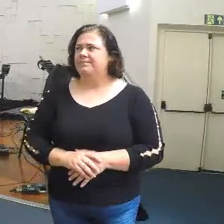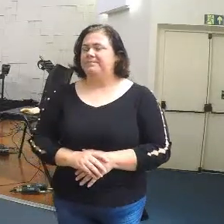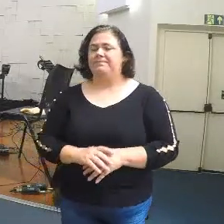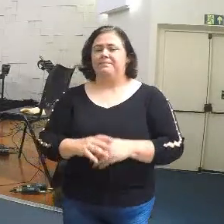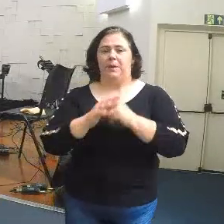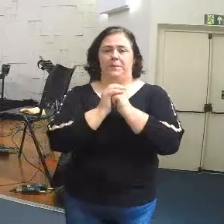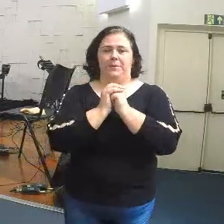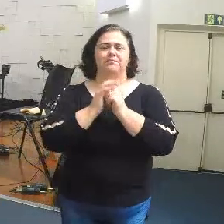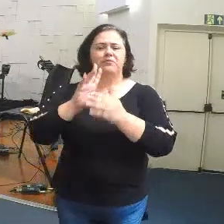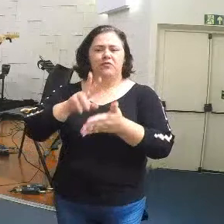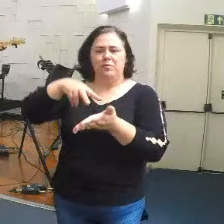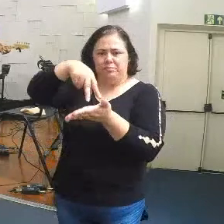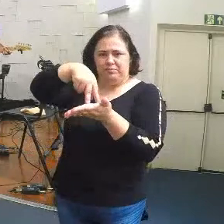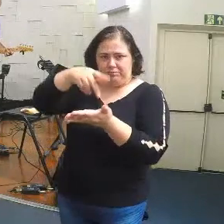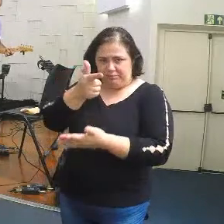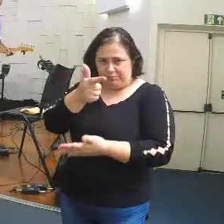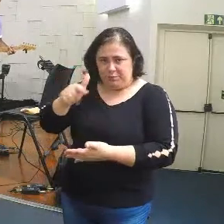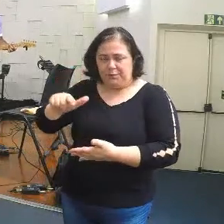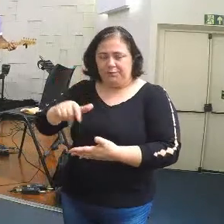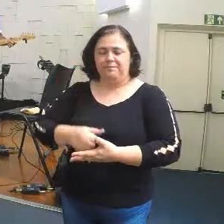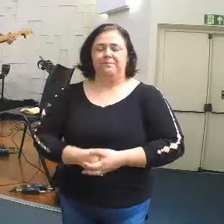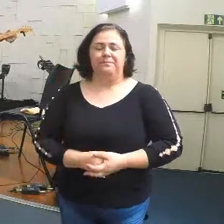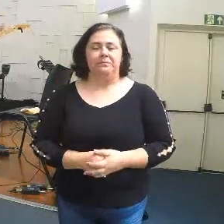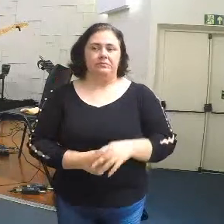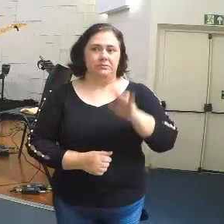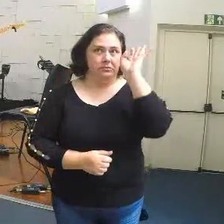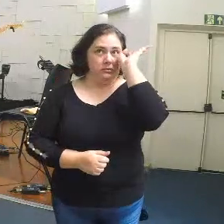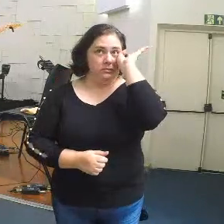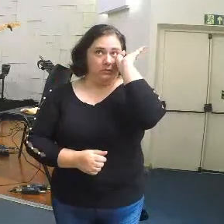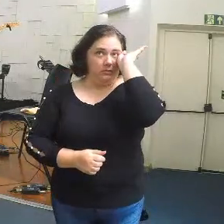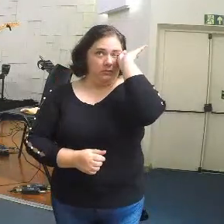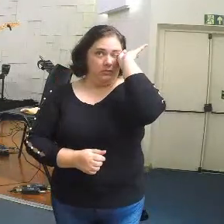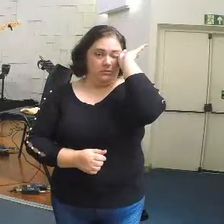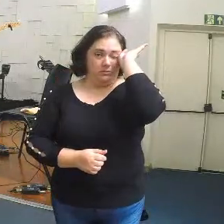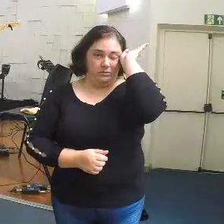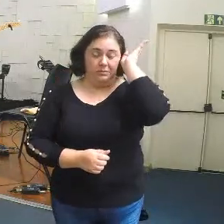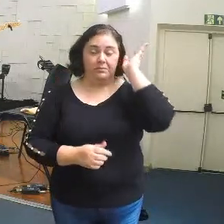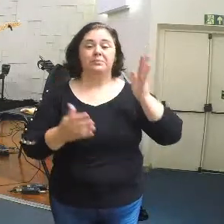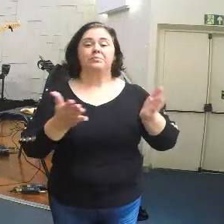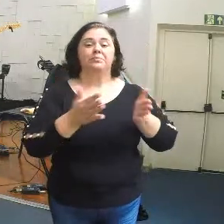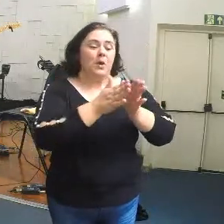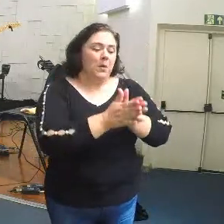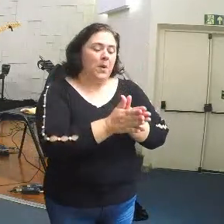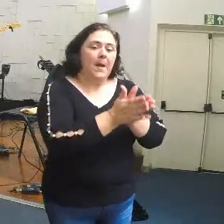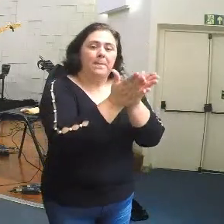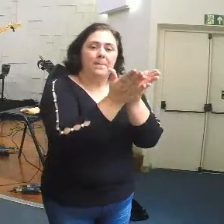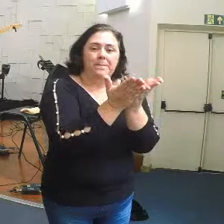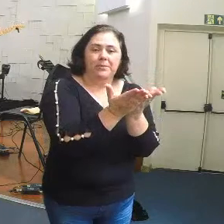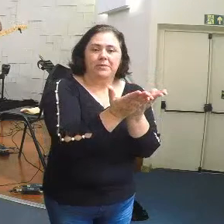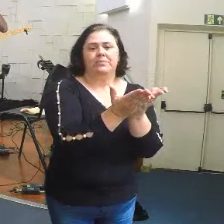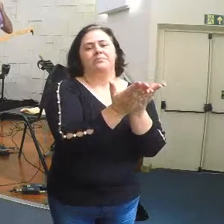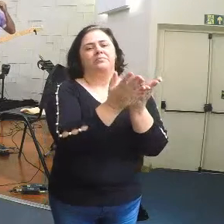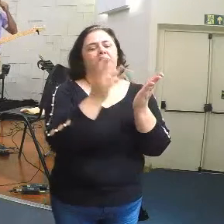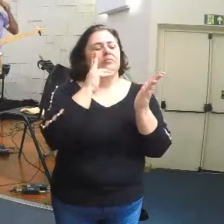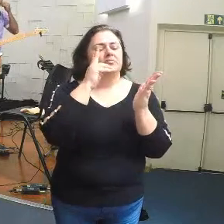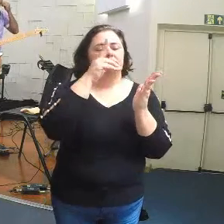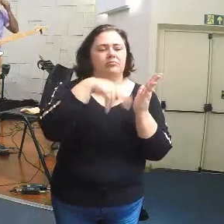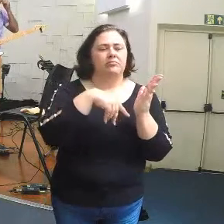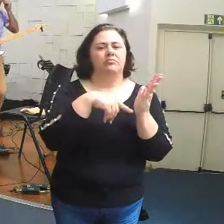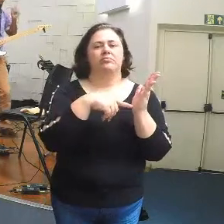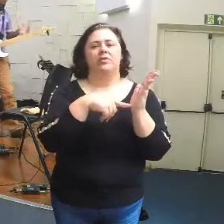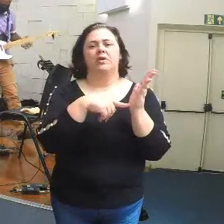Amém. Fiquemos de pé mais uma vez para a leitura da palavra de Deus, que